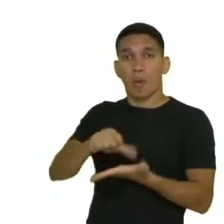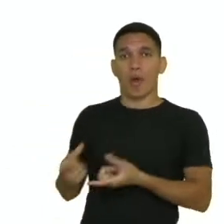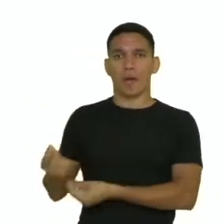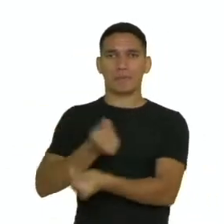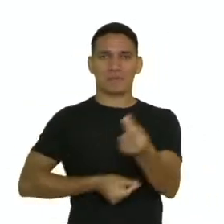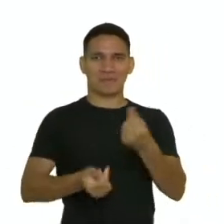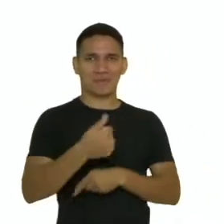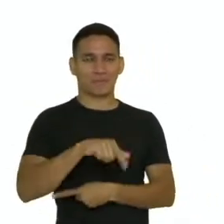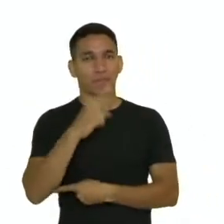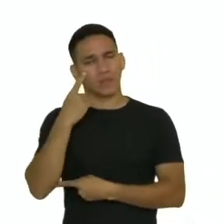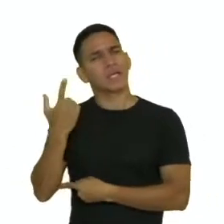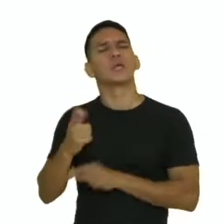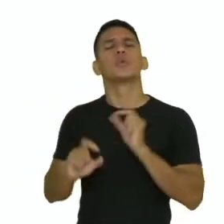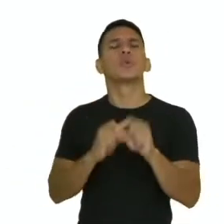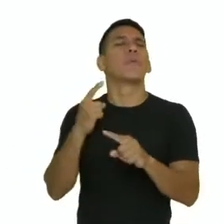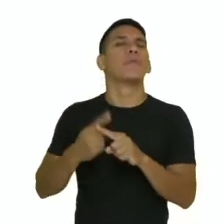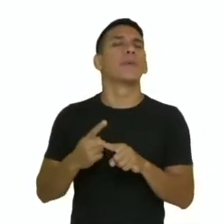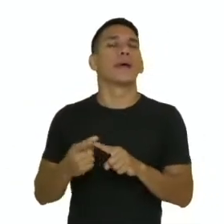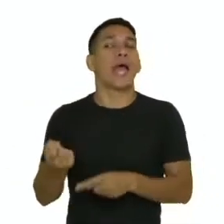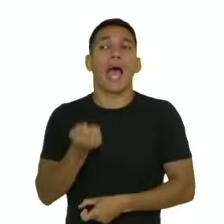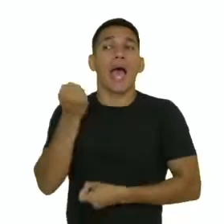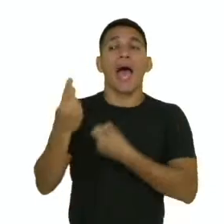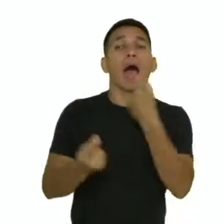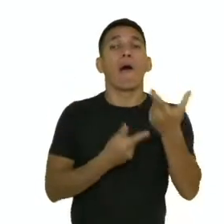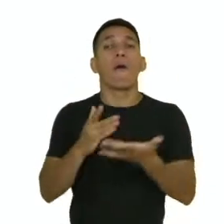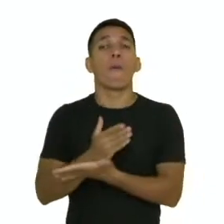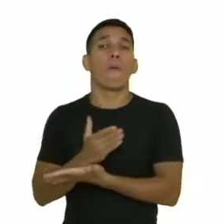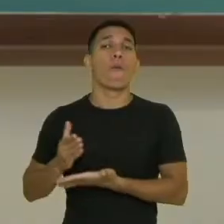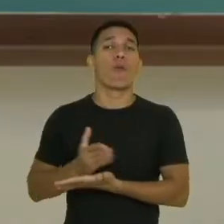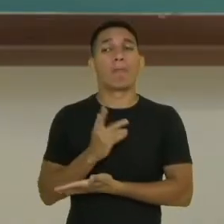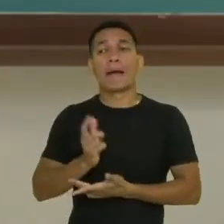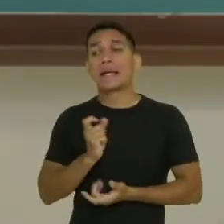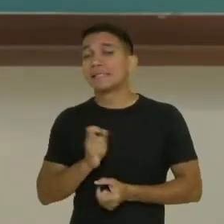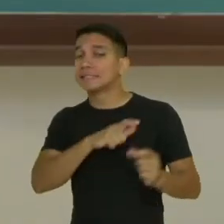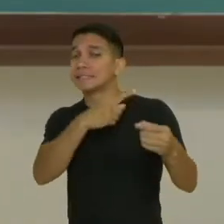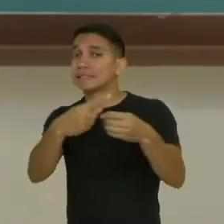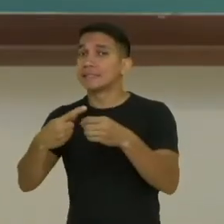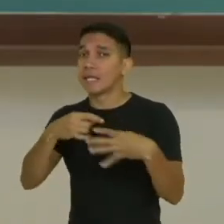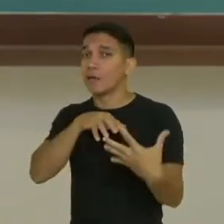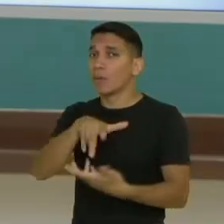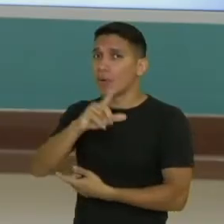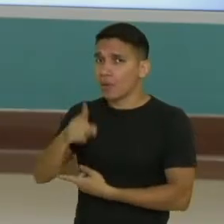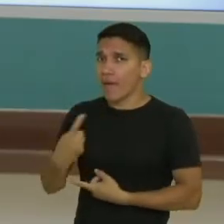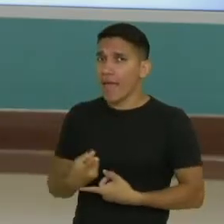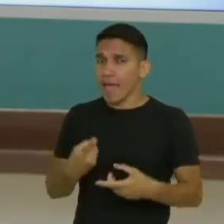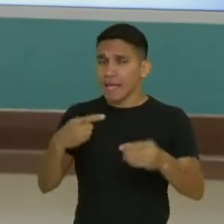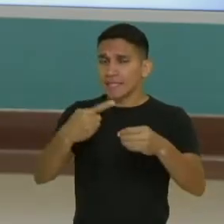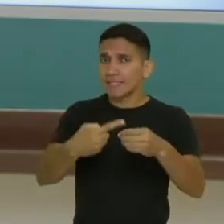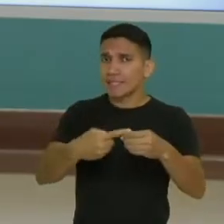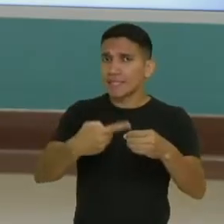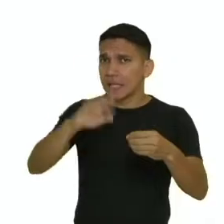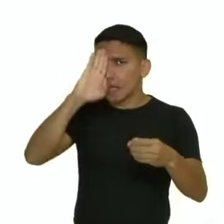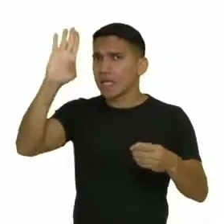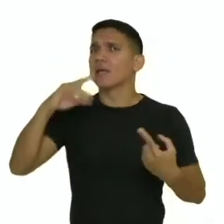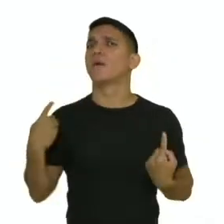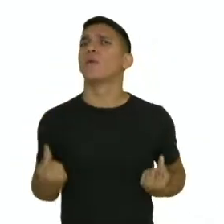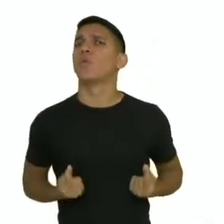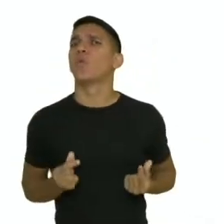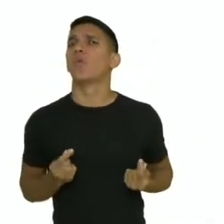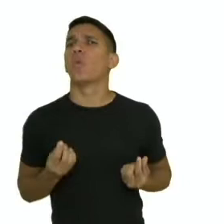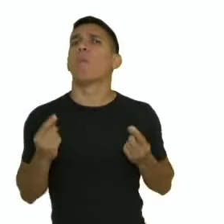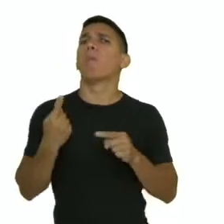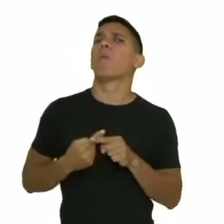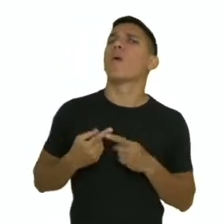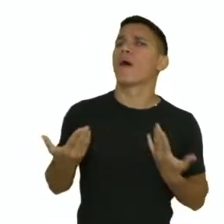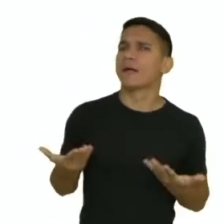por que algumas cidades do mundo são chamadas de cidades globais? E alguma vez você já parou para